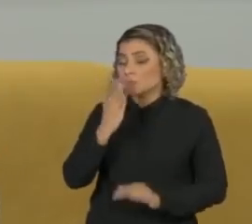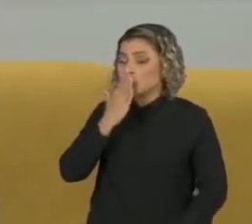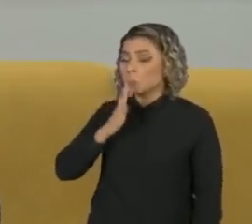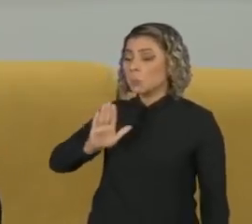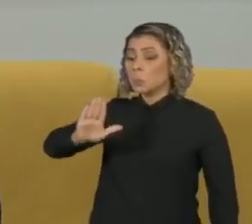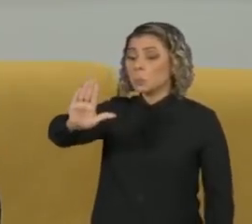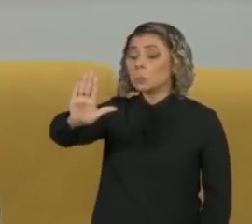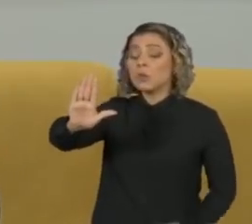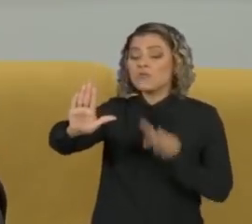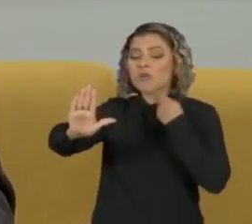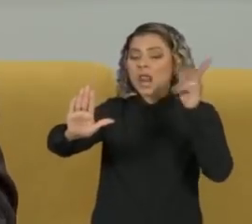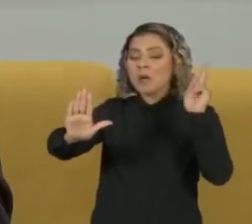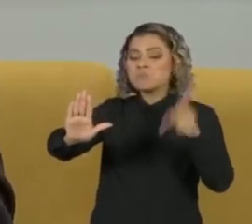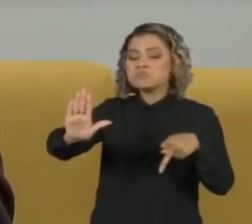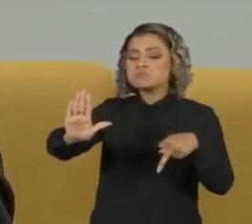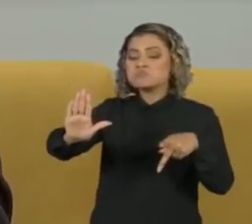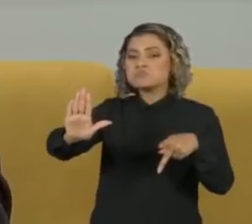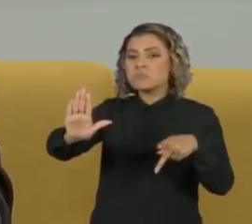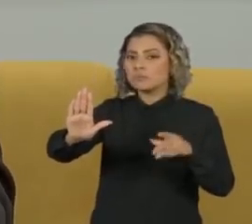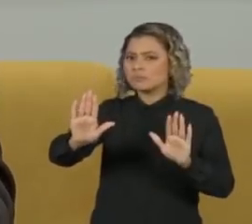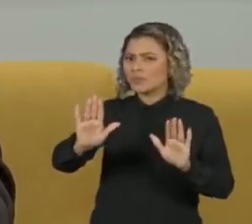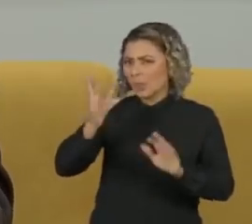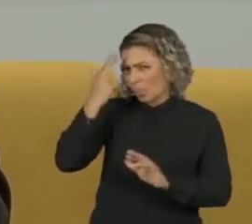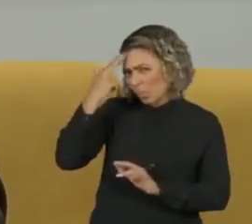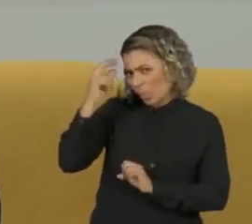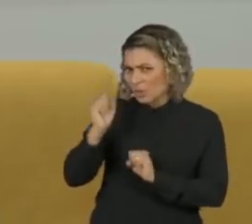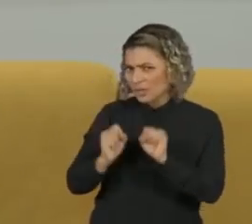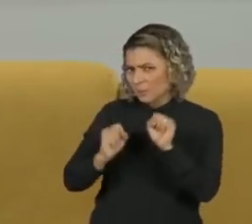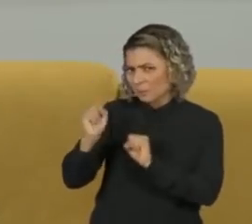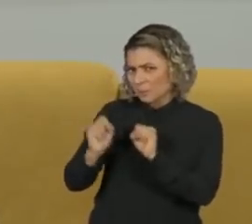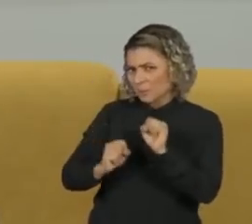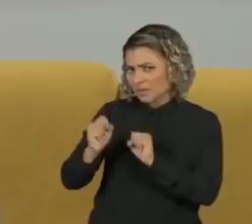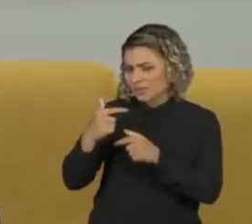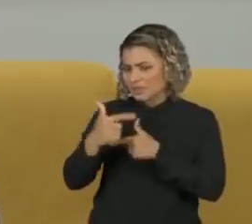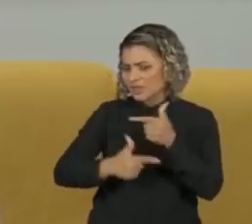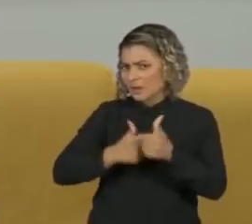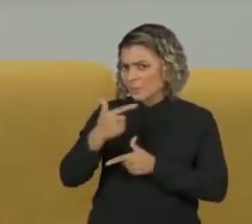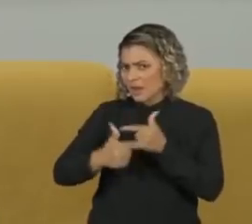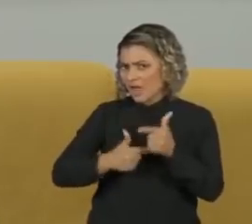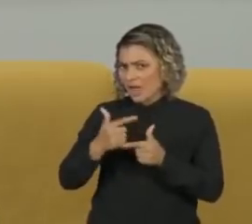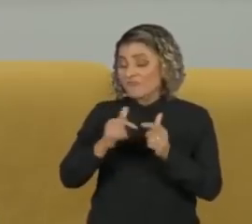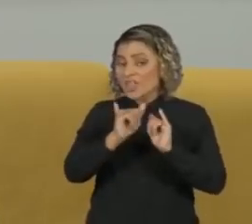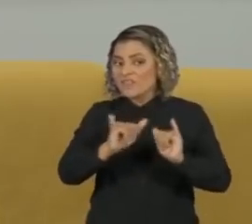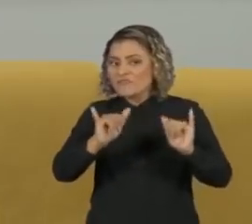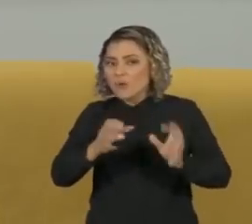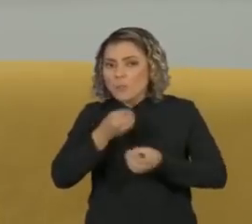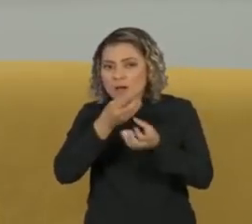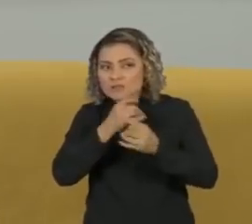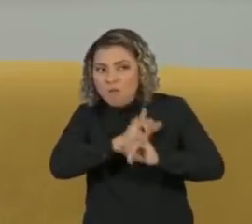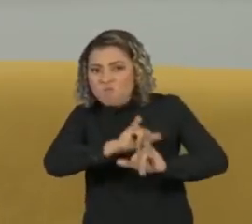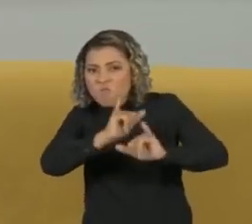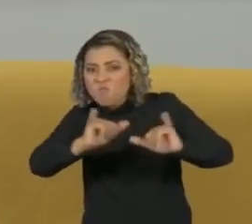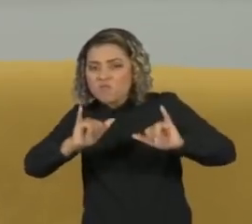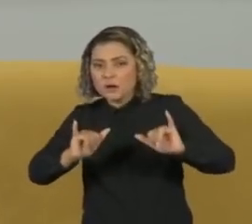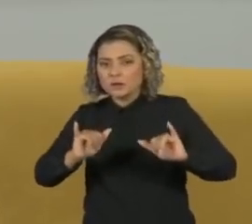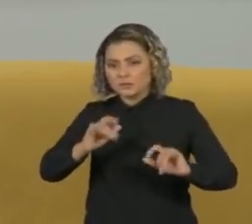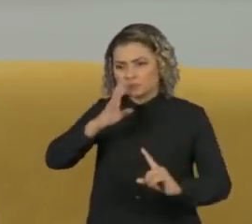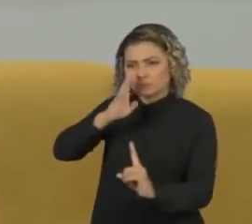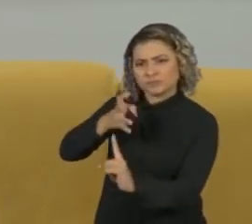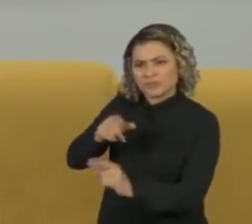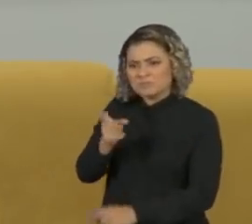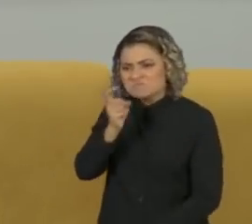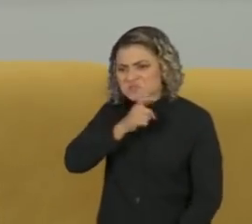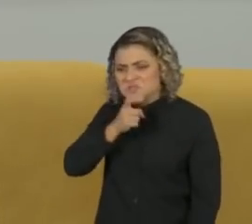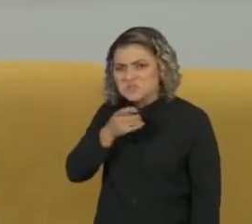de dizer a verdade, dono da empresa de marketing direto onde trabalhava, Hans River do Nascimento, acusado de mentir à CPI das fake